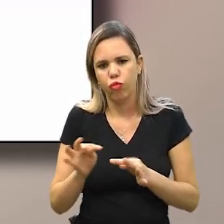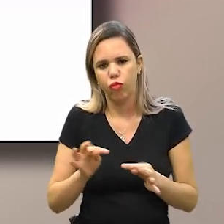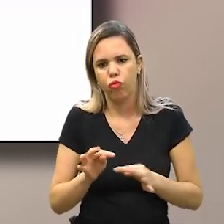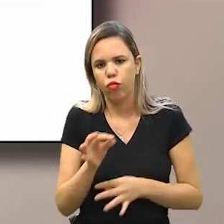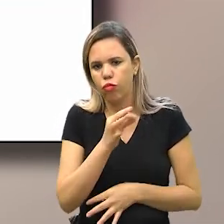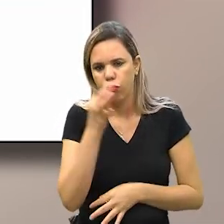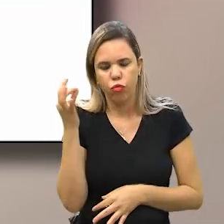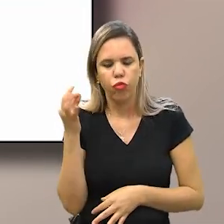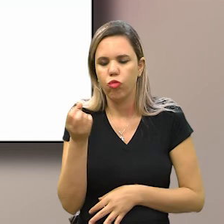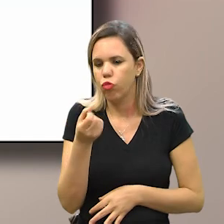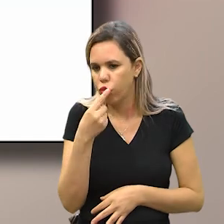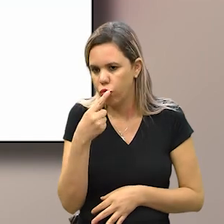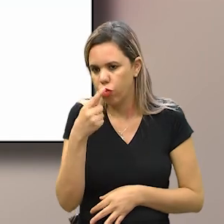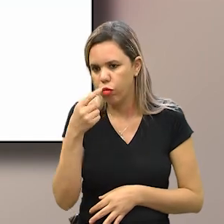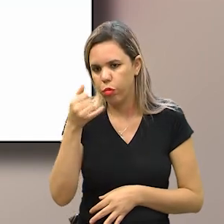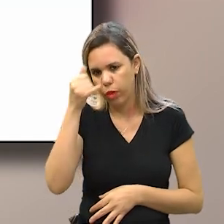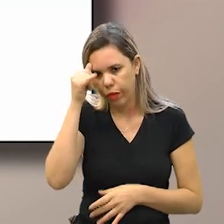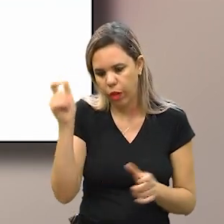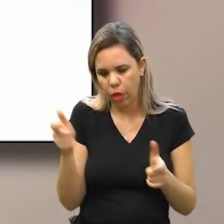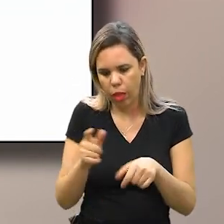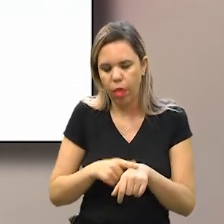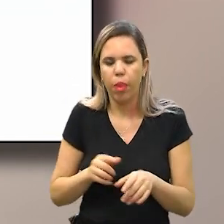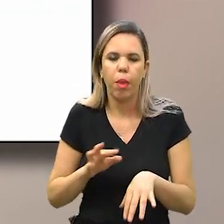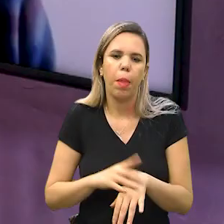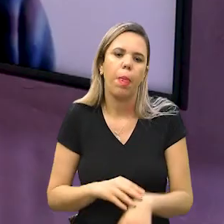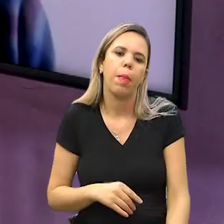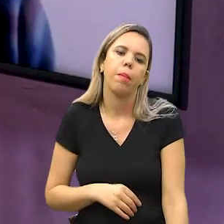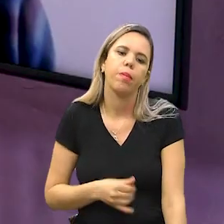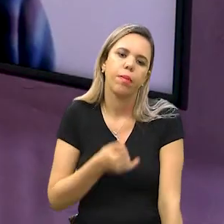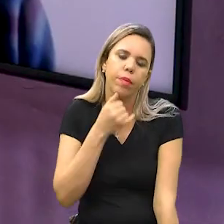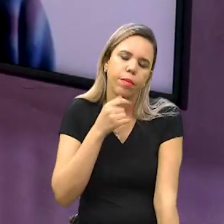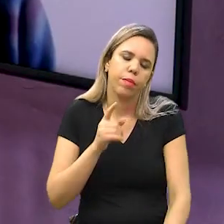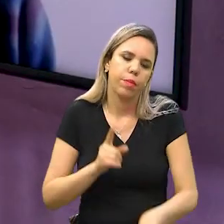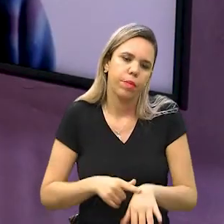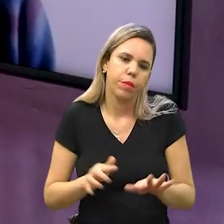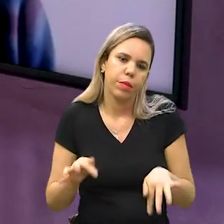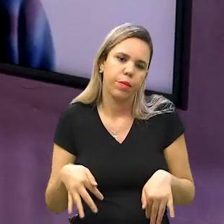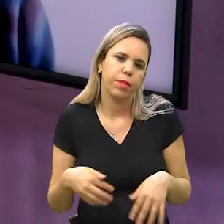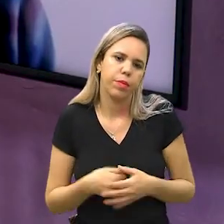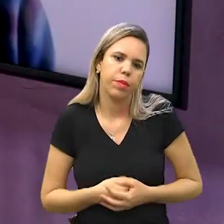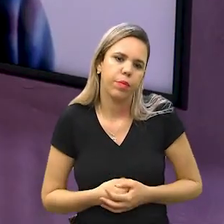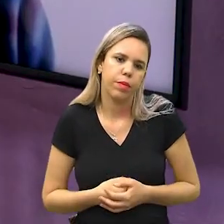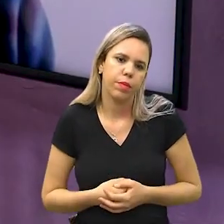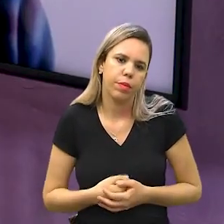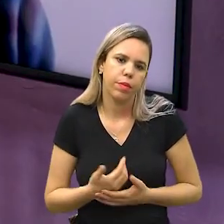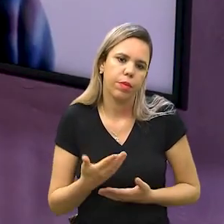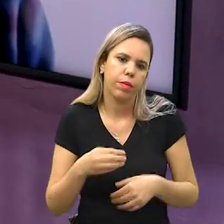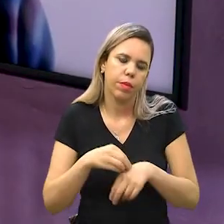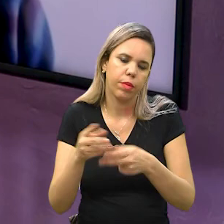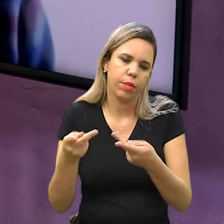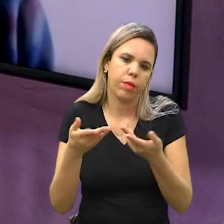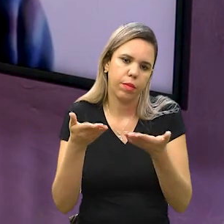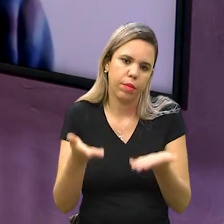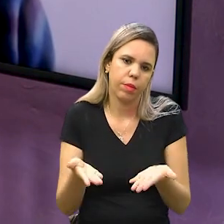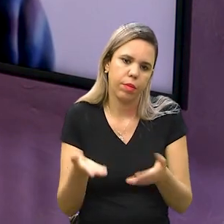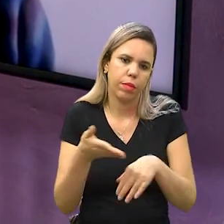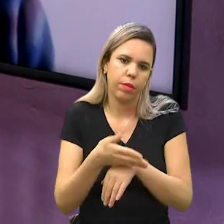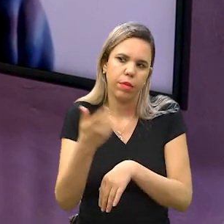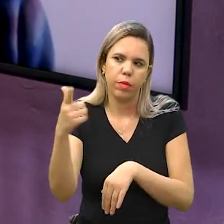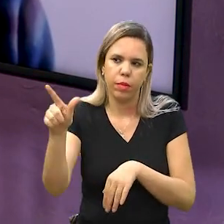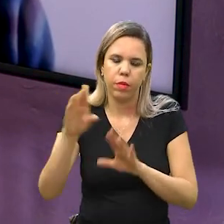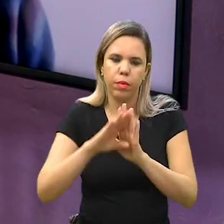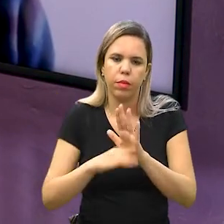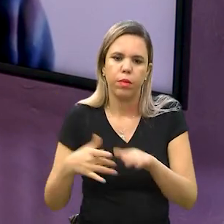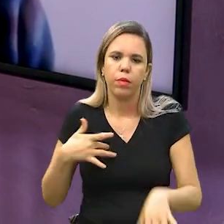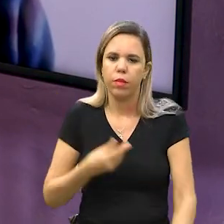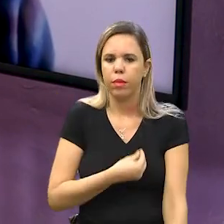o tratamento com o antiviral e vai encurtar a doença. Doutor, infelizmente nosso tempo é curto. Eu quero deixar o convite aqui para o senhor